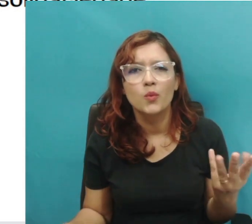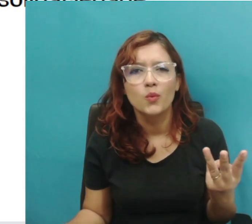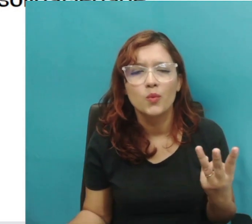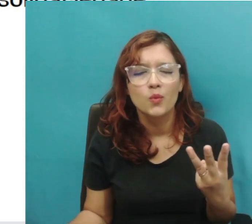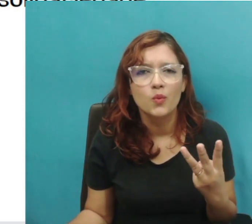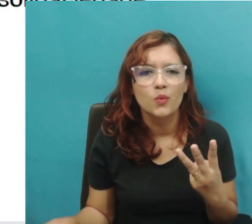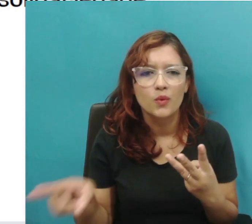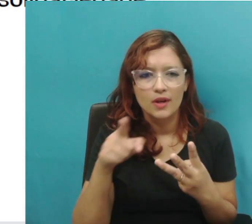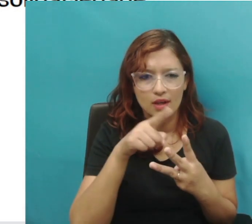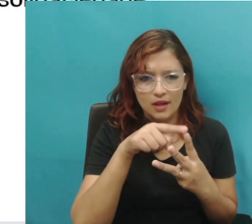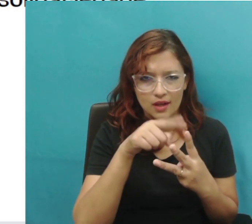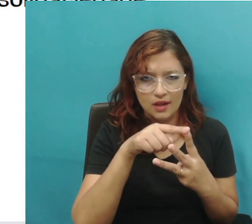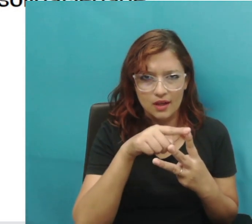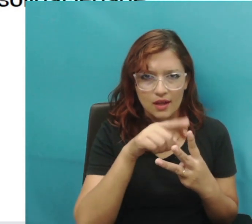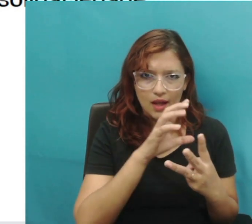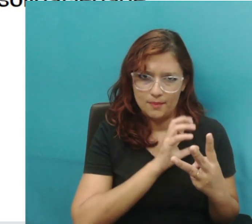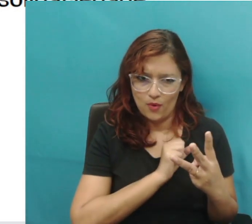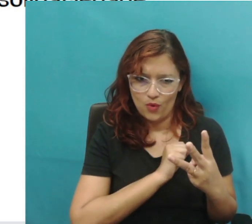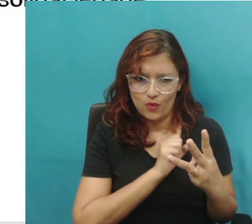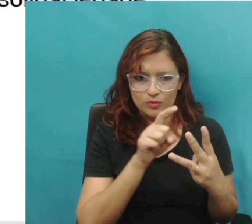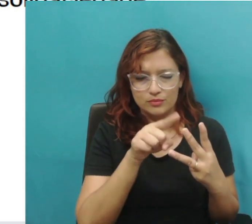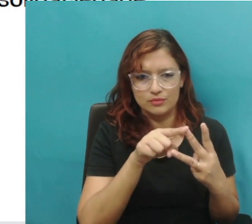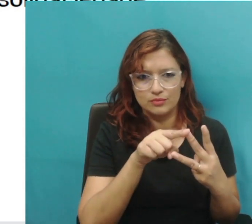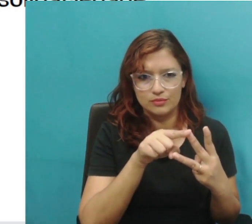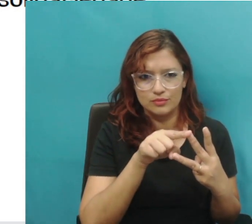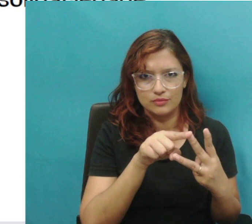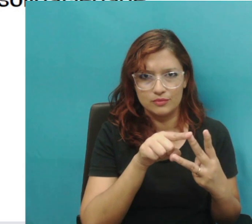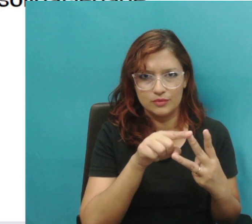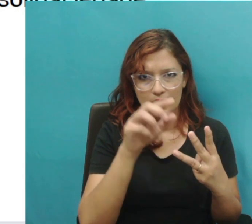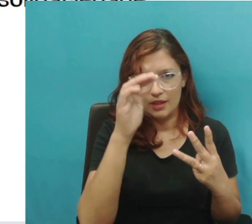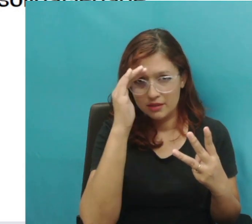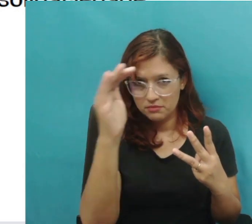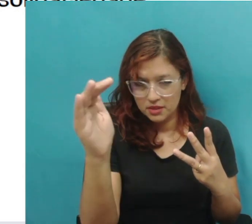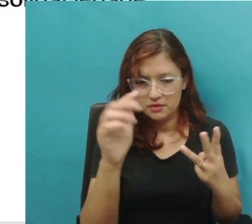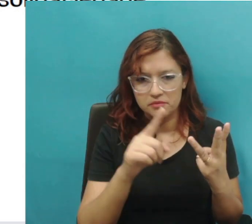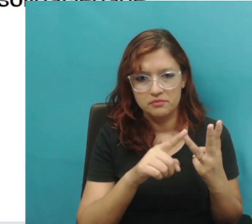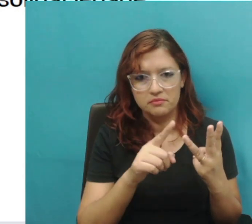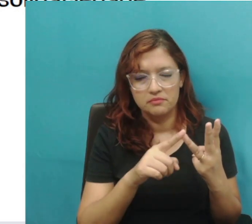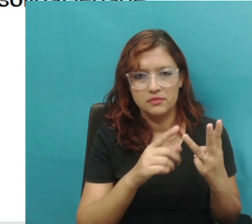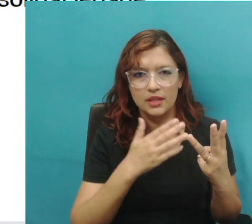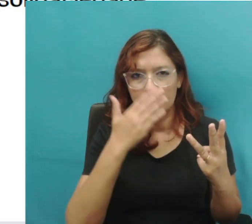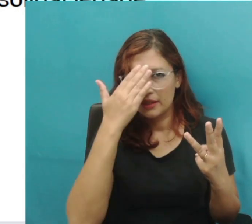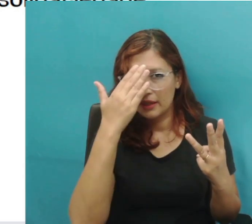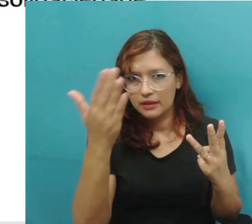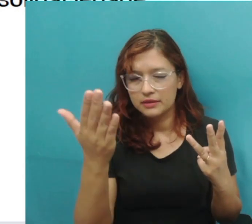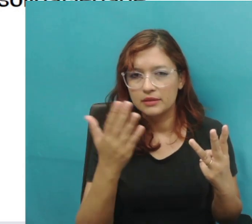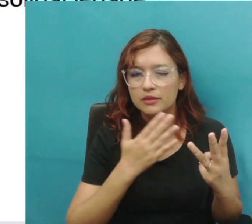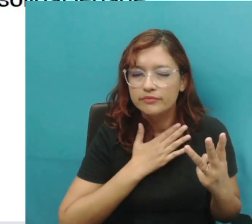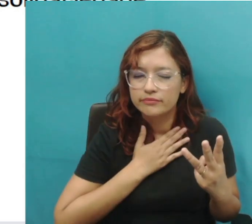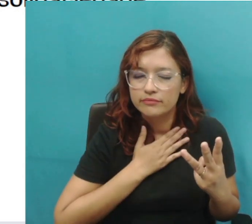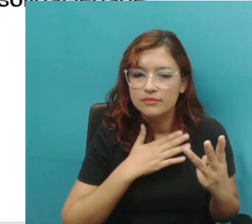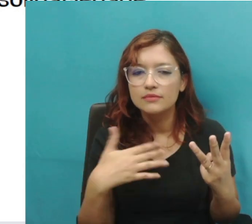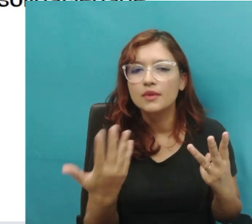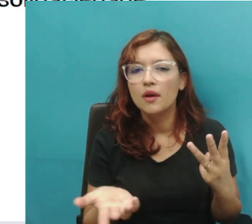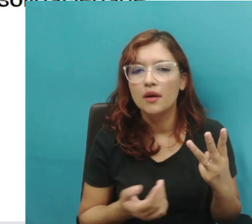Aquele se refere a qual dos 3? Ao amor, ao respeito ou à gratidão?